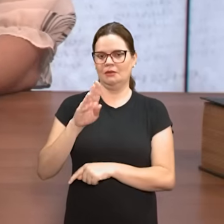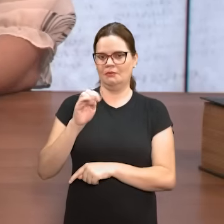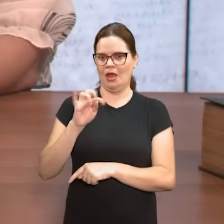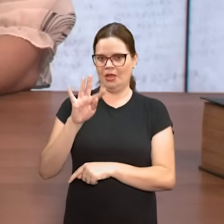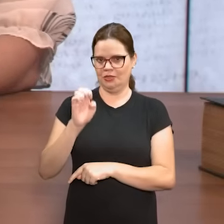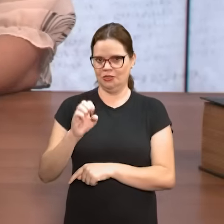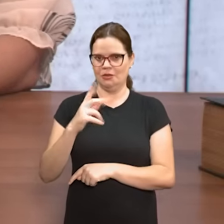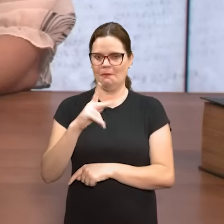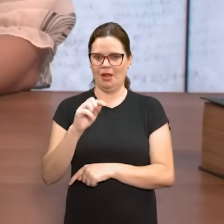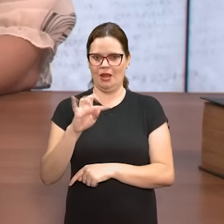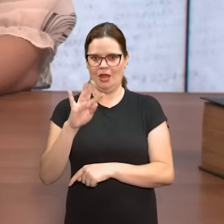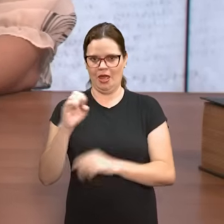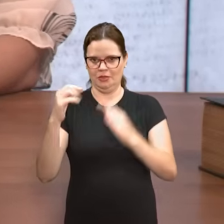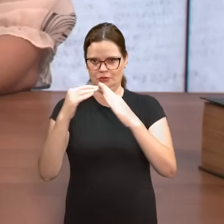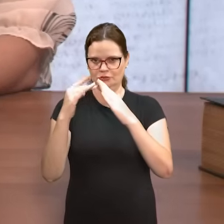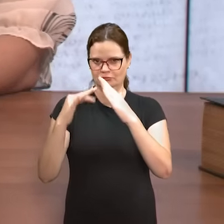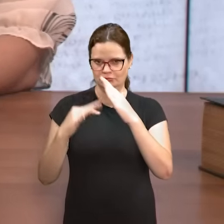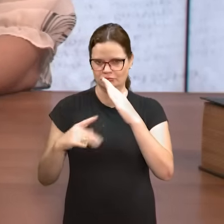Bet-Palete e